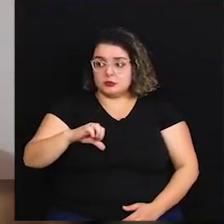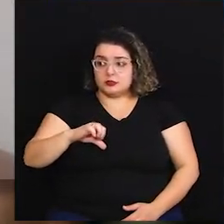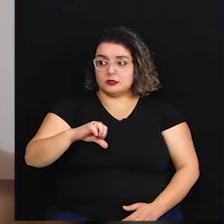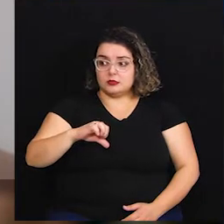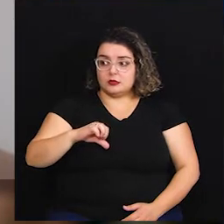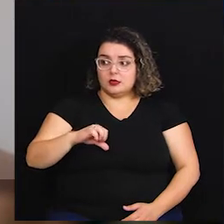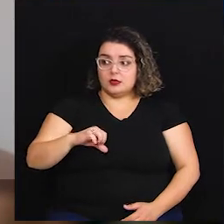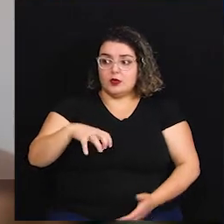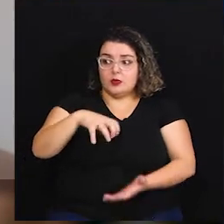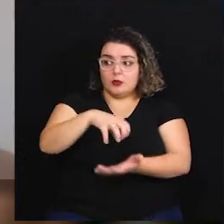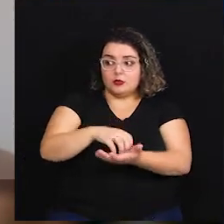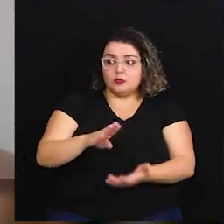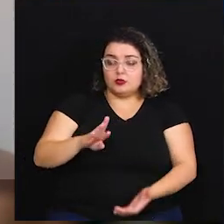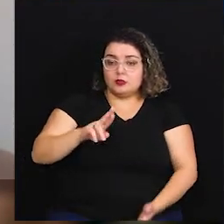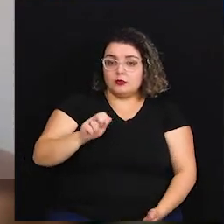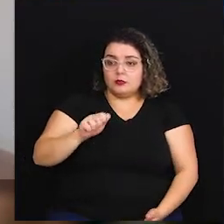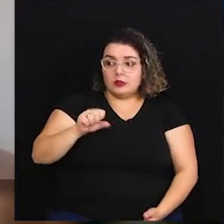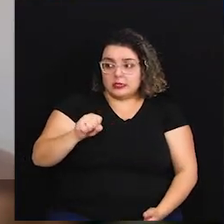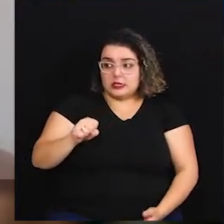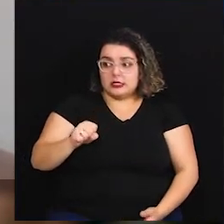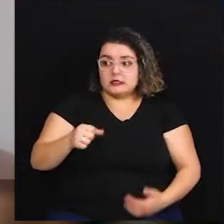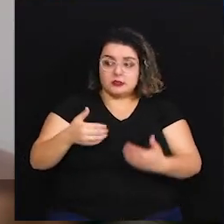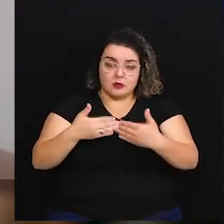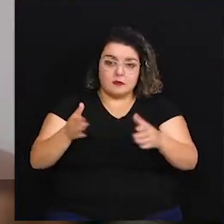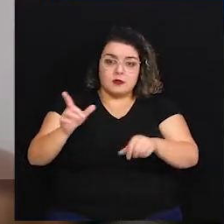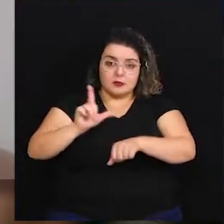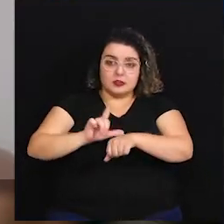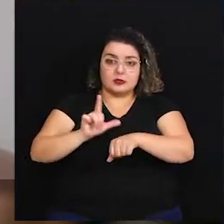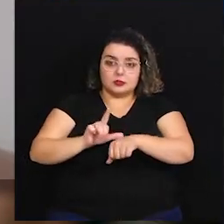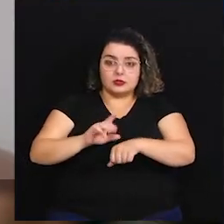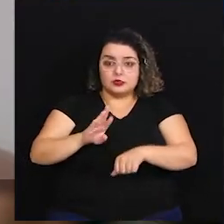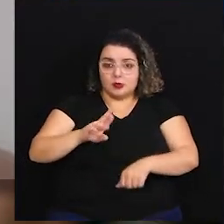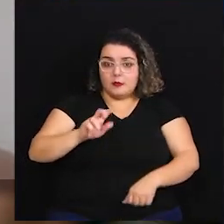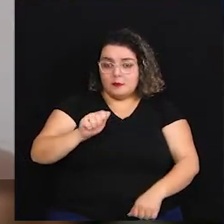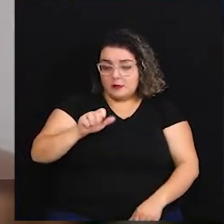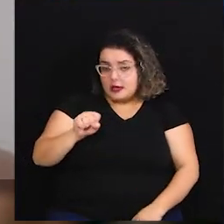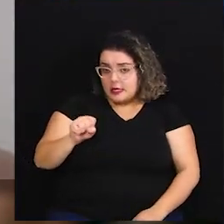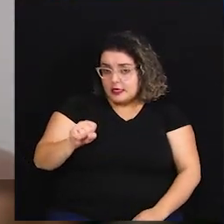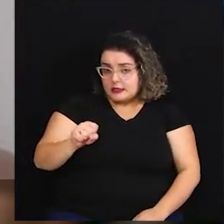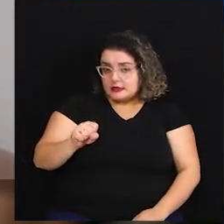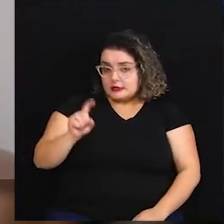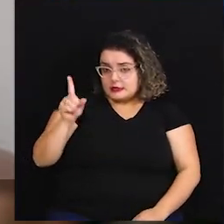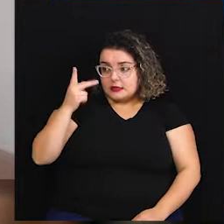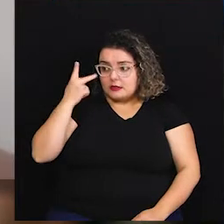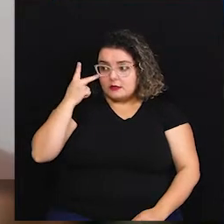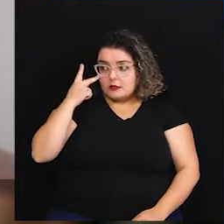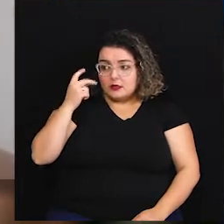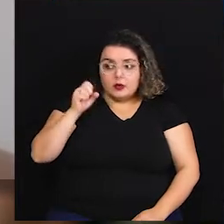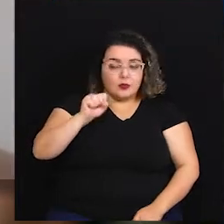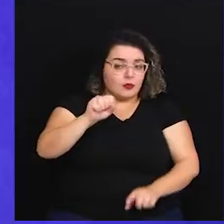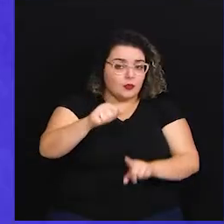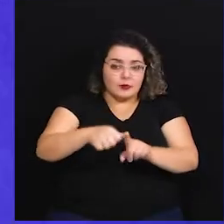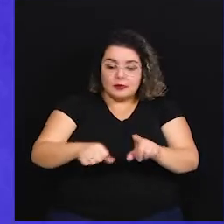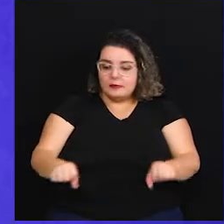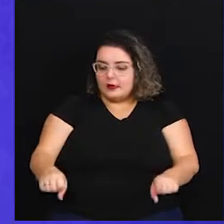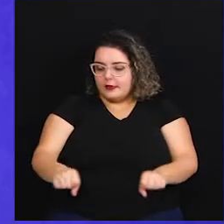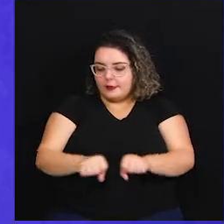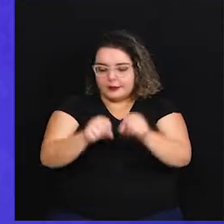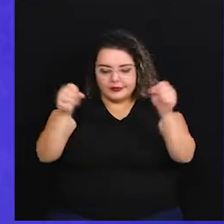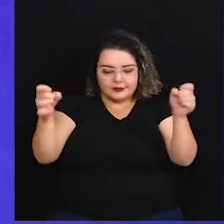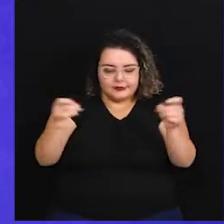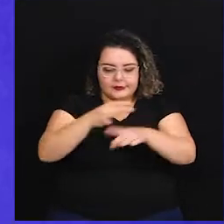um ponto no Brás. Então, eu abri uma lojinha no Brás. E 8 meses foram o suficiente para eu quebrar. E o